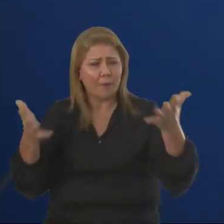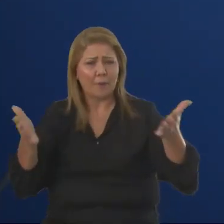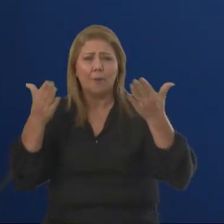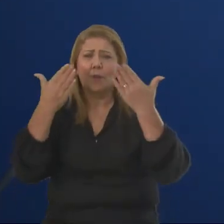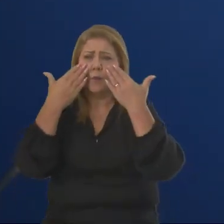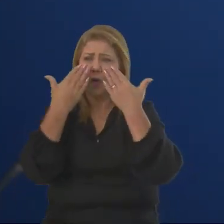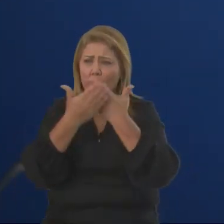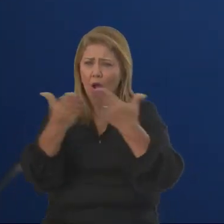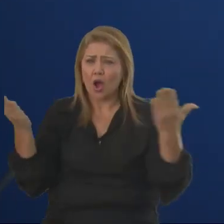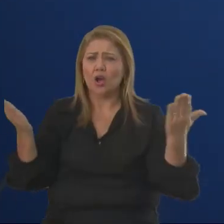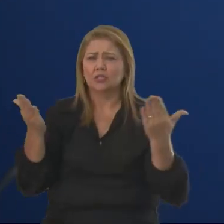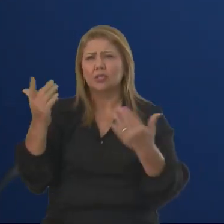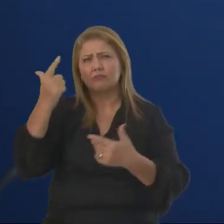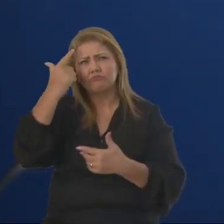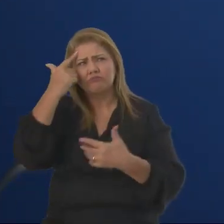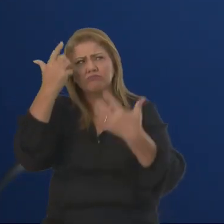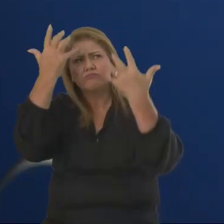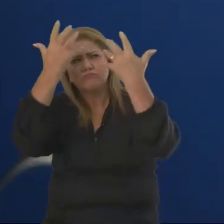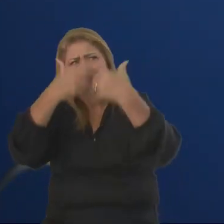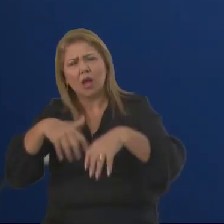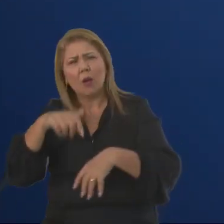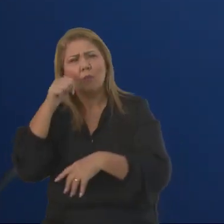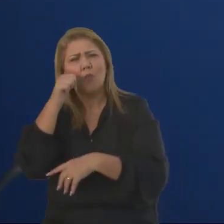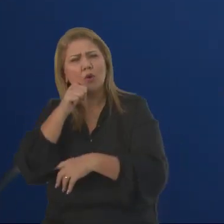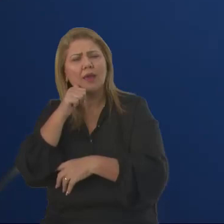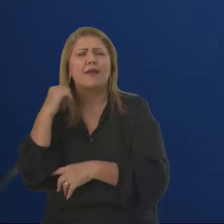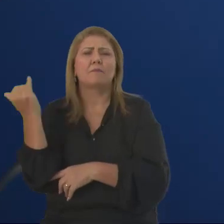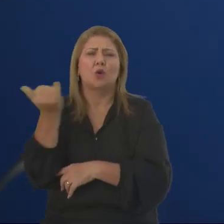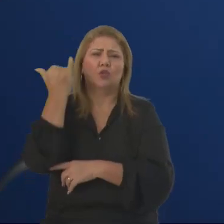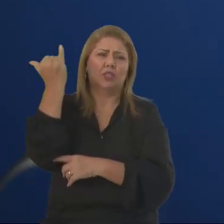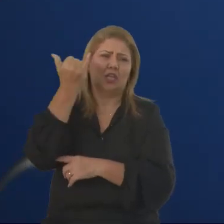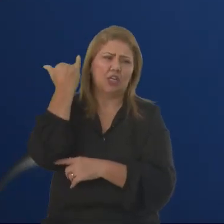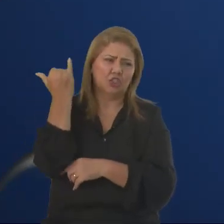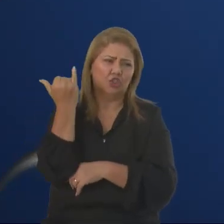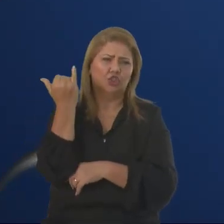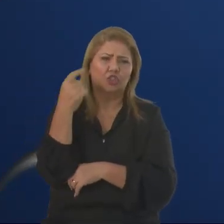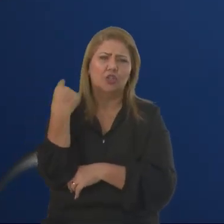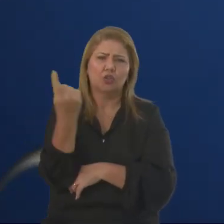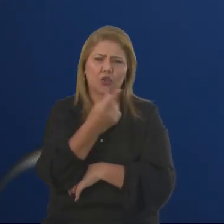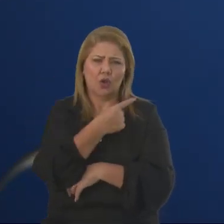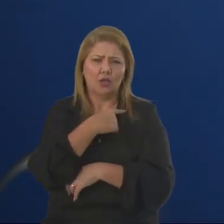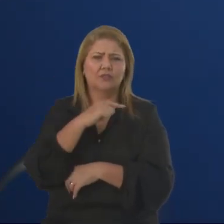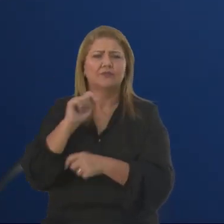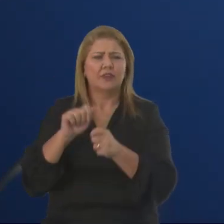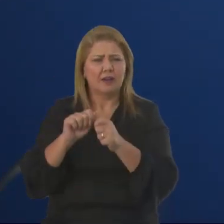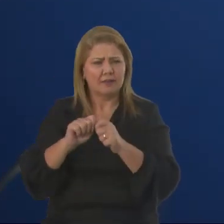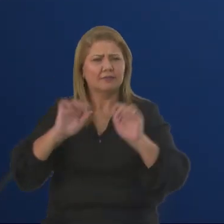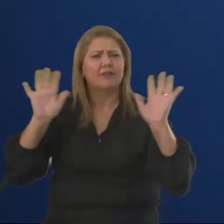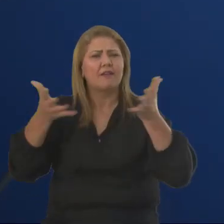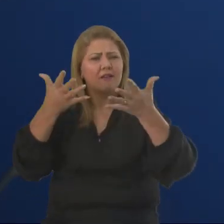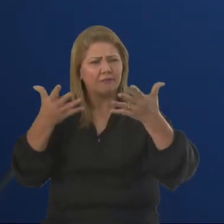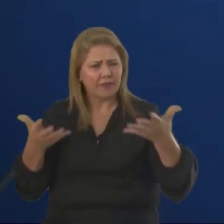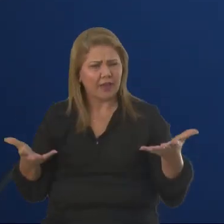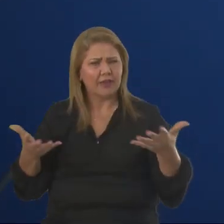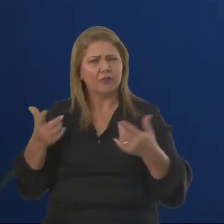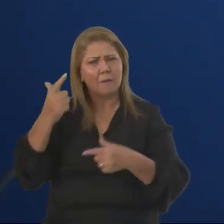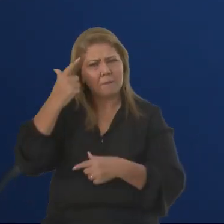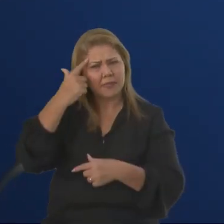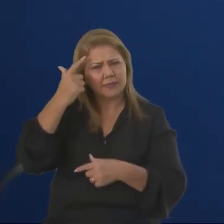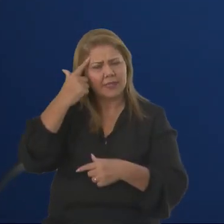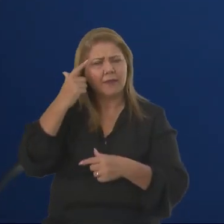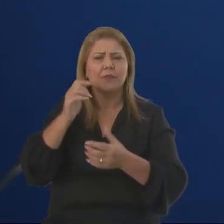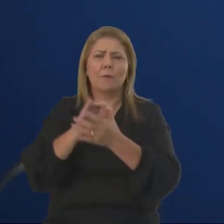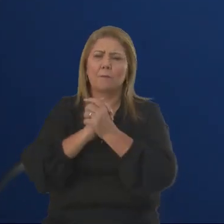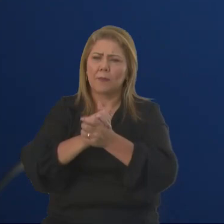essa reflexão. Portanto, é de fato importante que tenhamos esses eventos, e por isso eu fiz questão de parabenizar